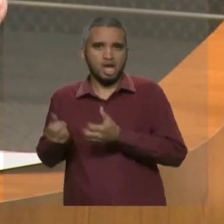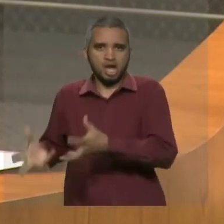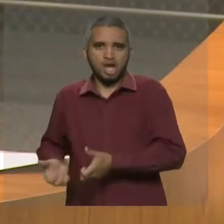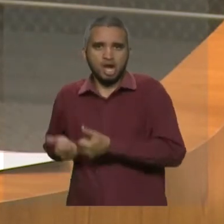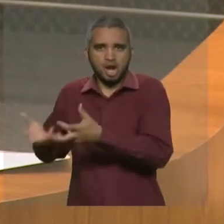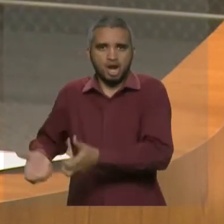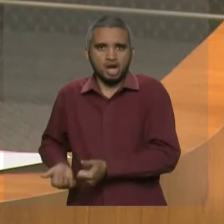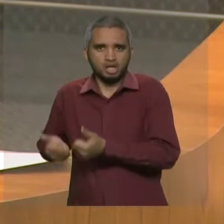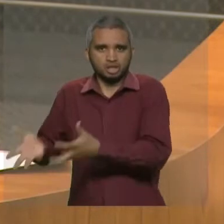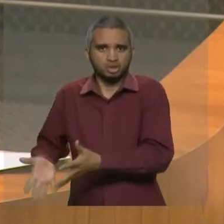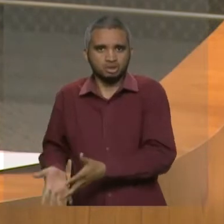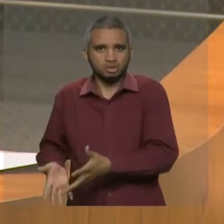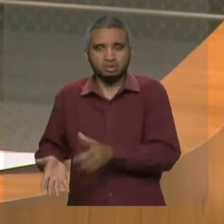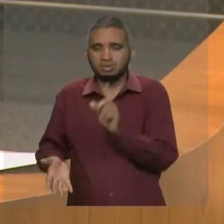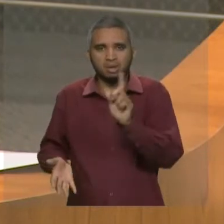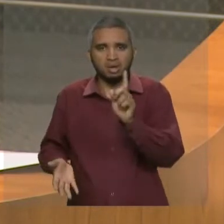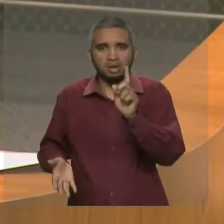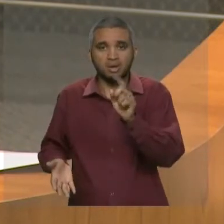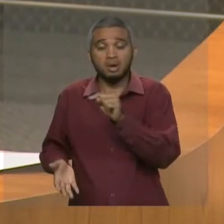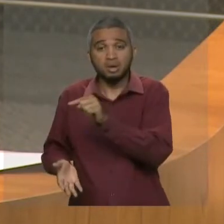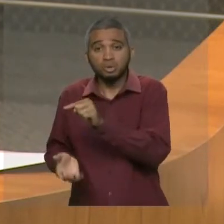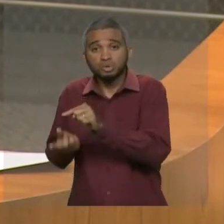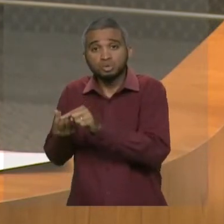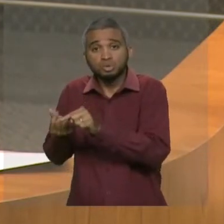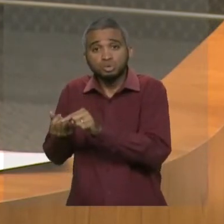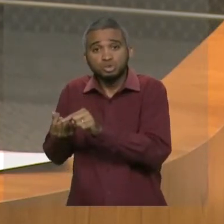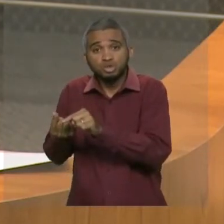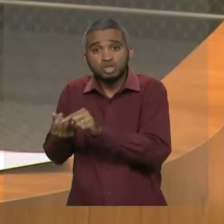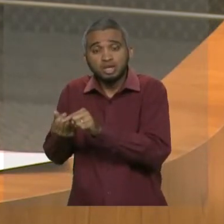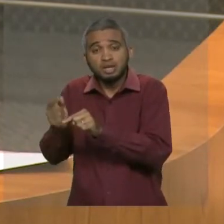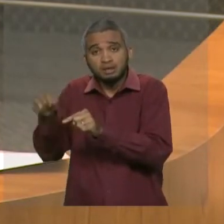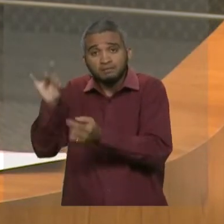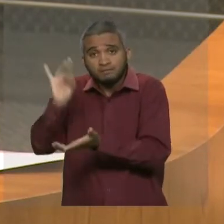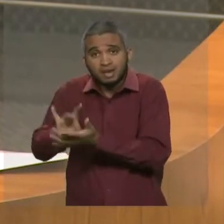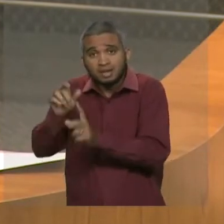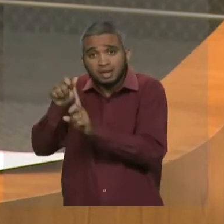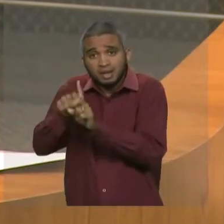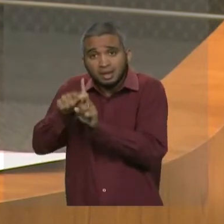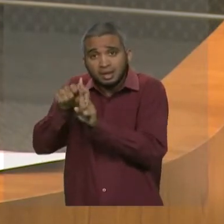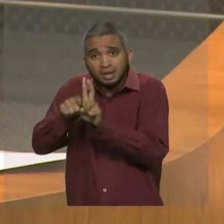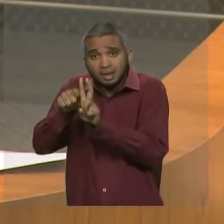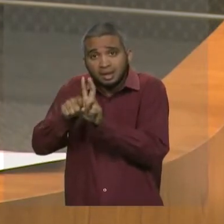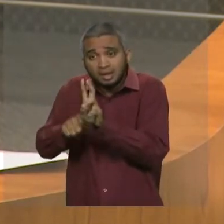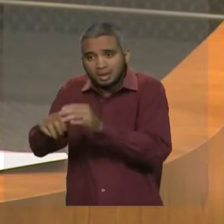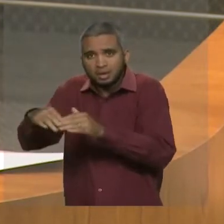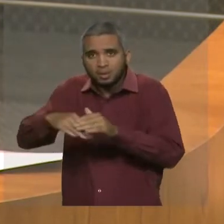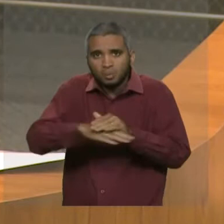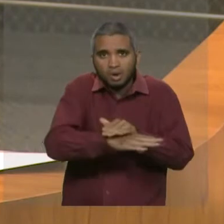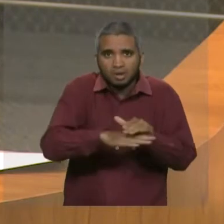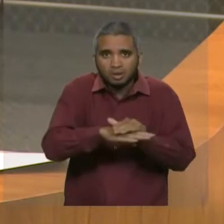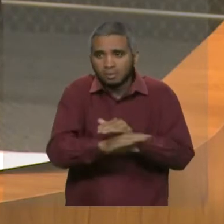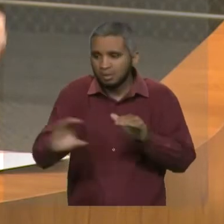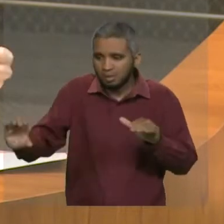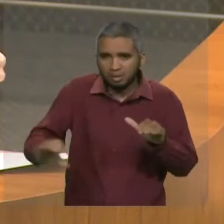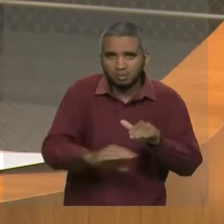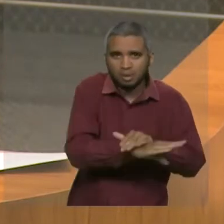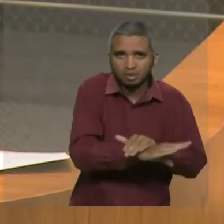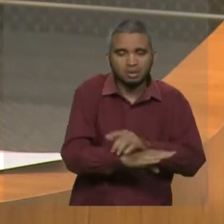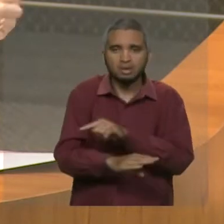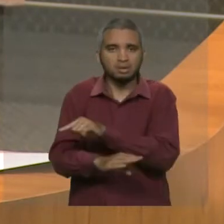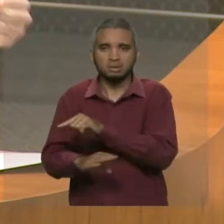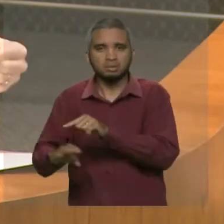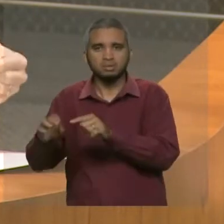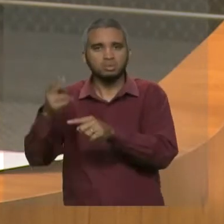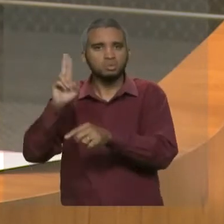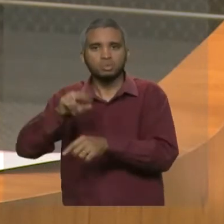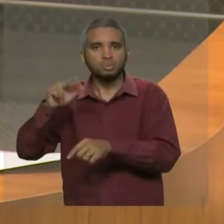dinheiro que era para botar aqui, dentro do FEPA, para vocês aposentados, para vocês servidores, porque eu acho mais importante até falar com os servidores. Quando eu